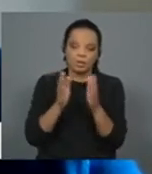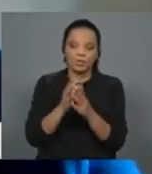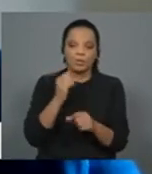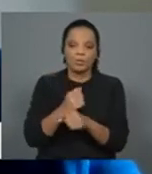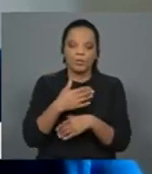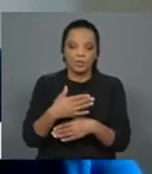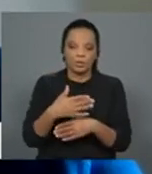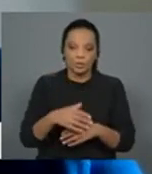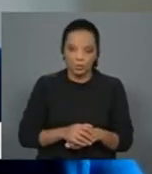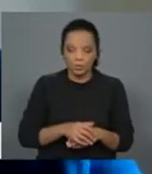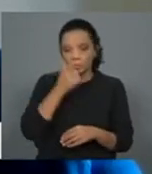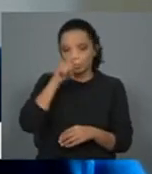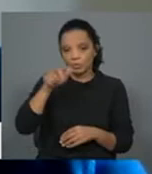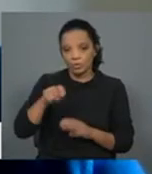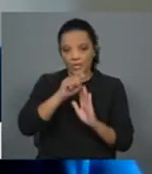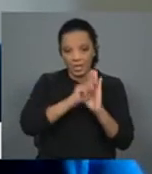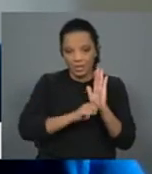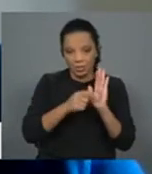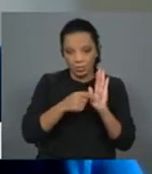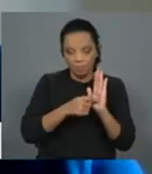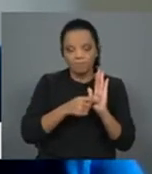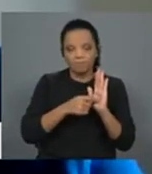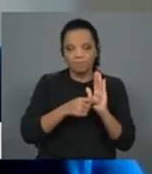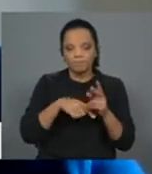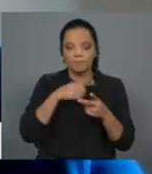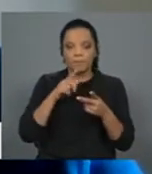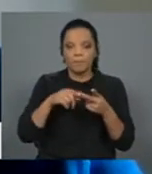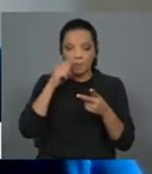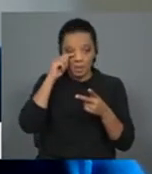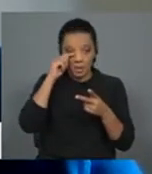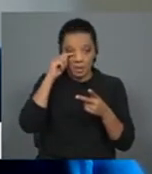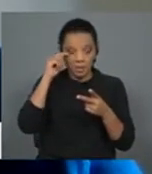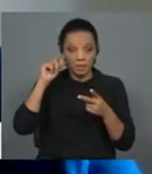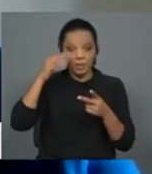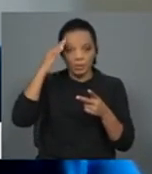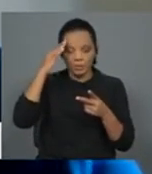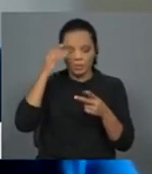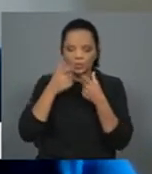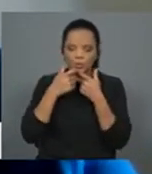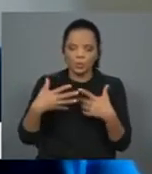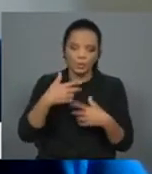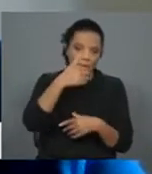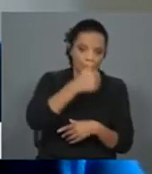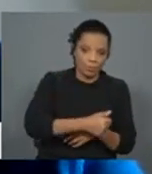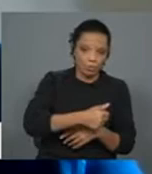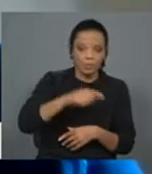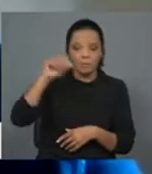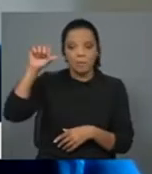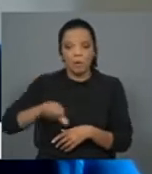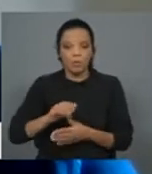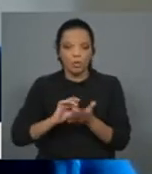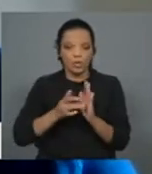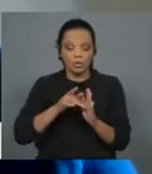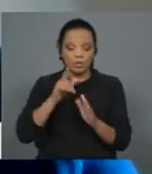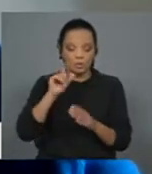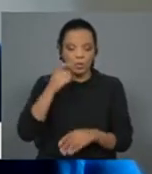há pessoas, tanto em termos éticos como em termos de competência, há de tudo, bons e maus. Os engenheiros são seres humanos